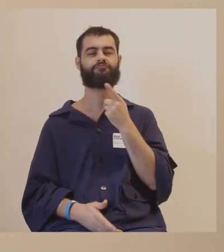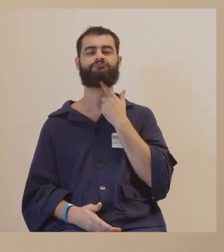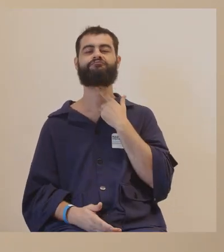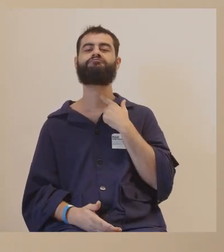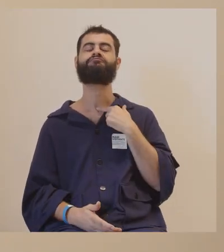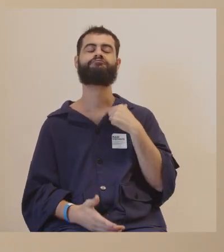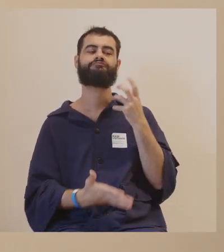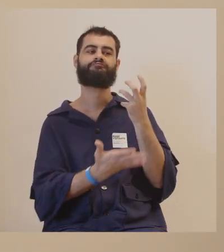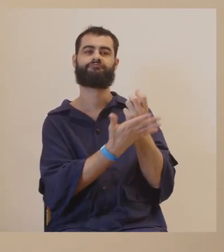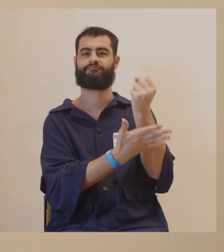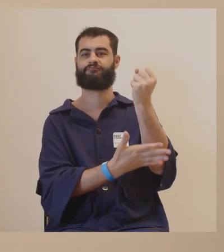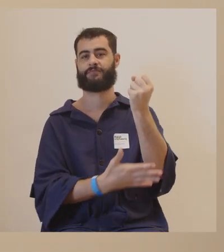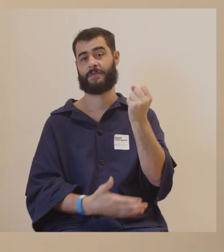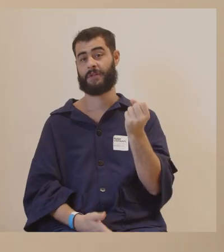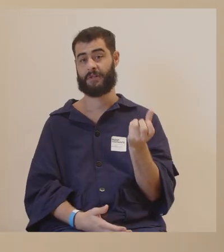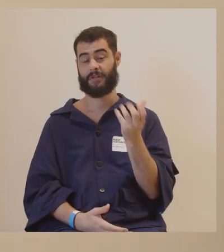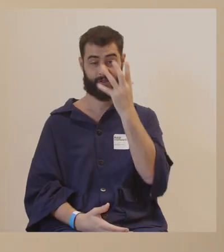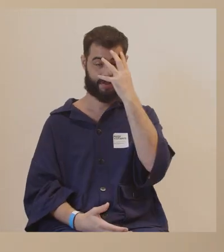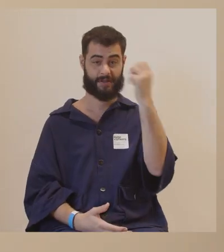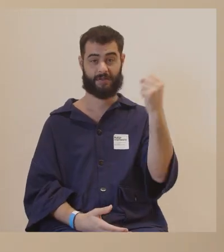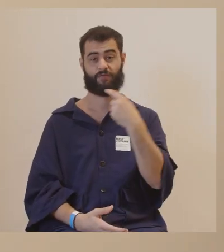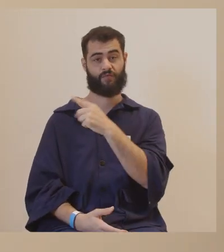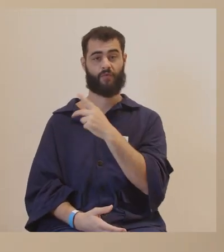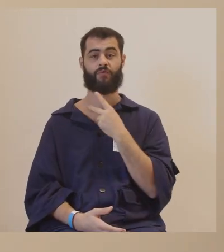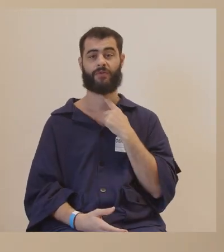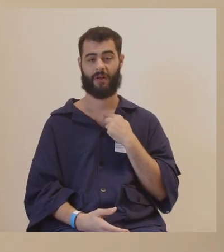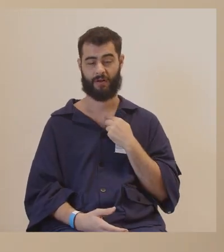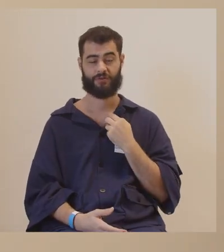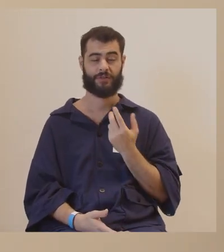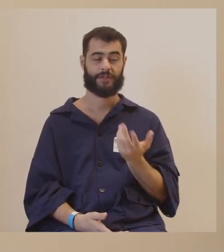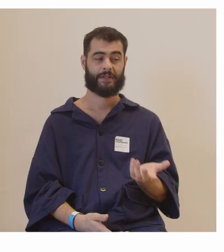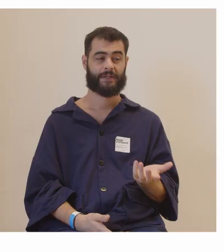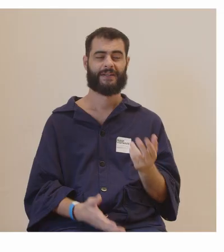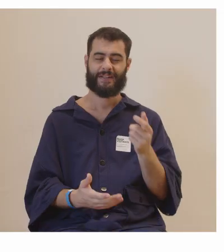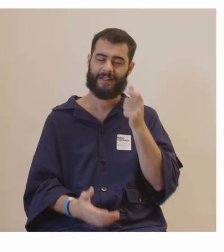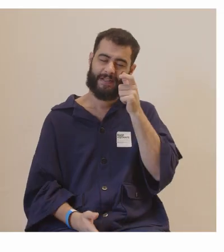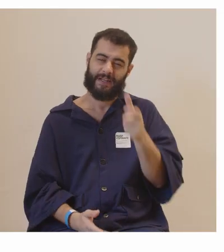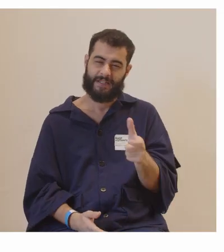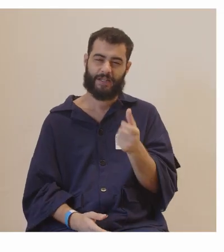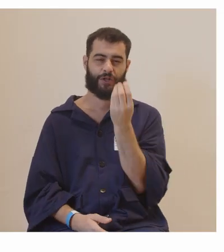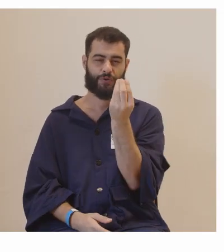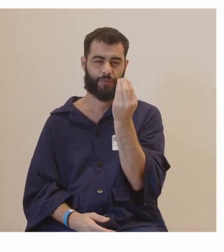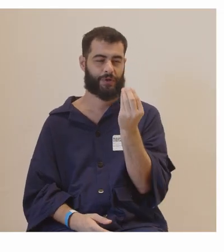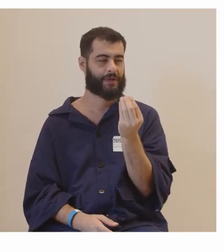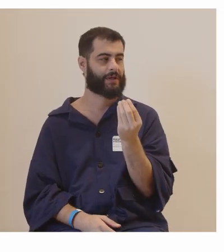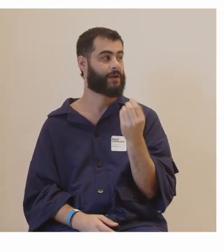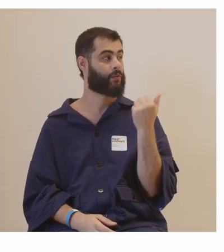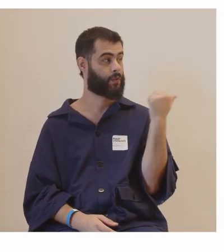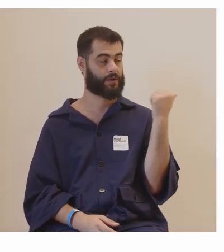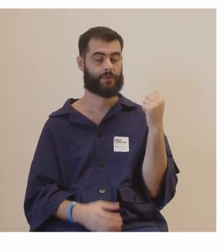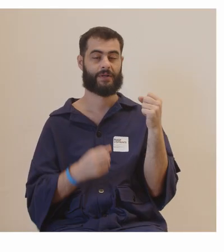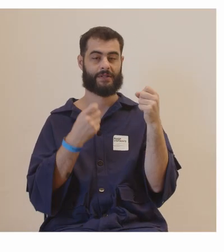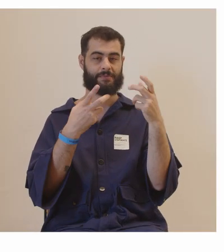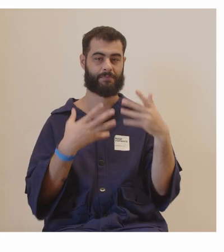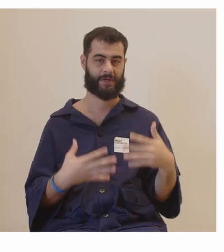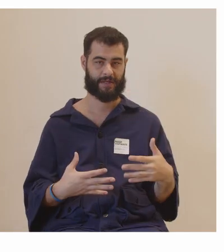claramente. E o que é interessante nesse caso é que, na leitura que